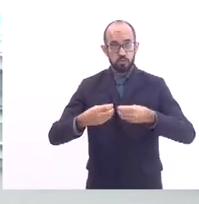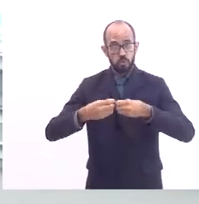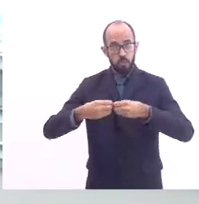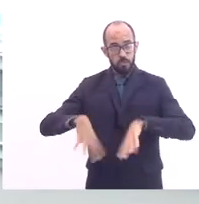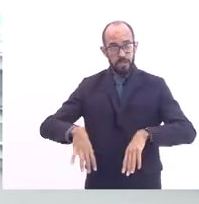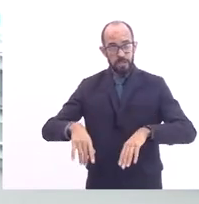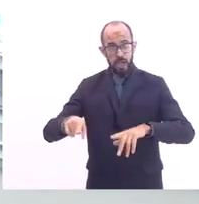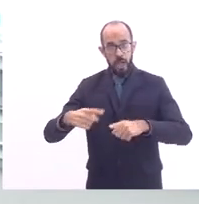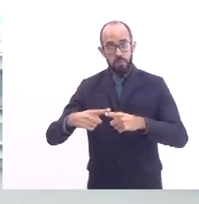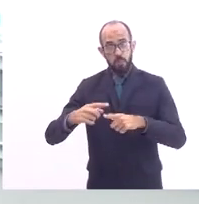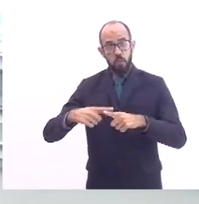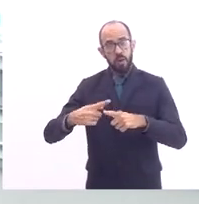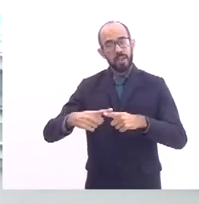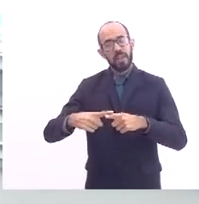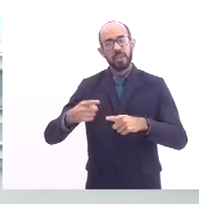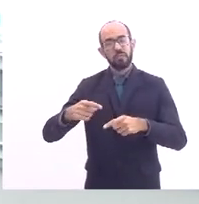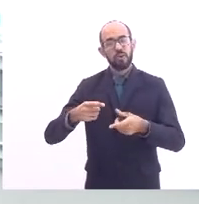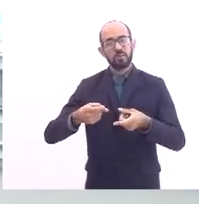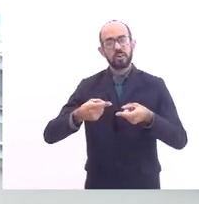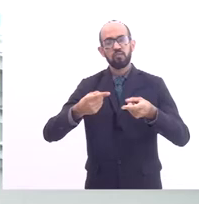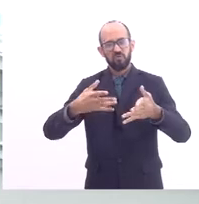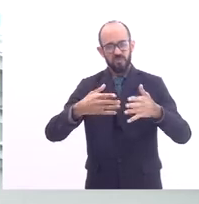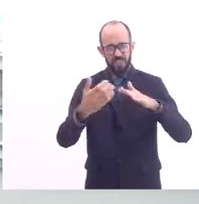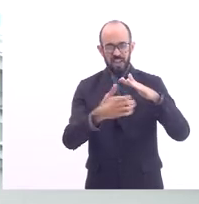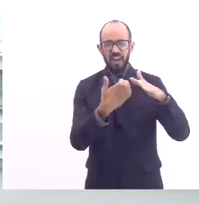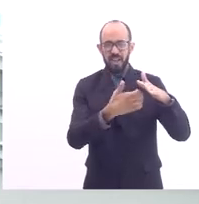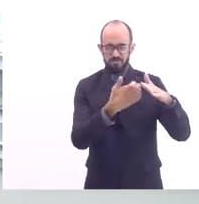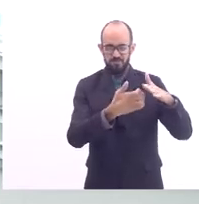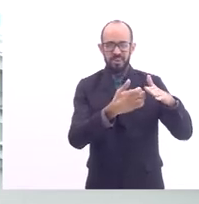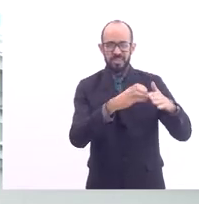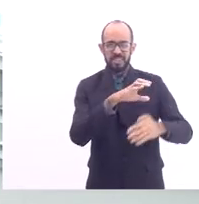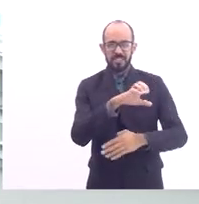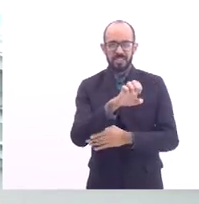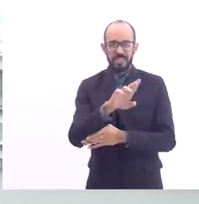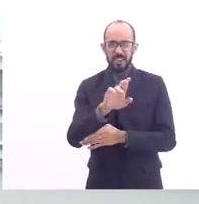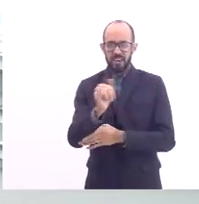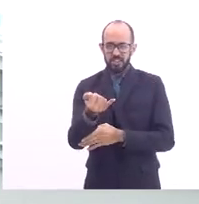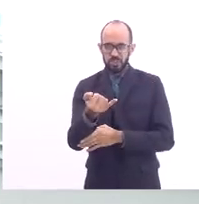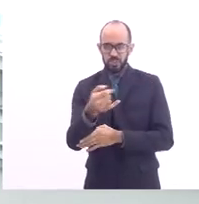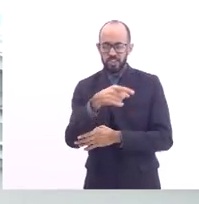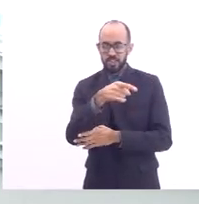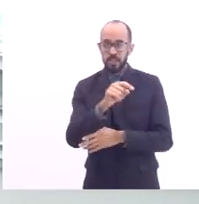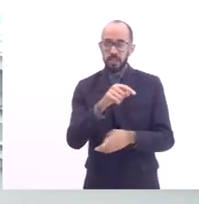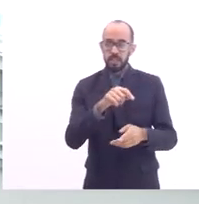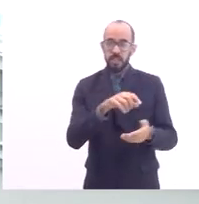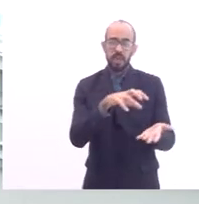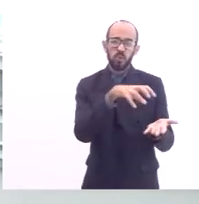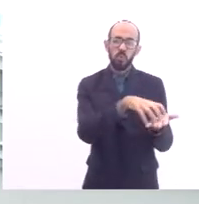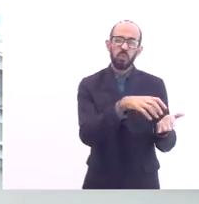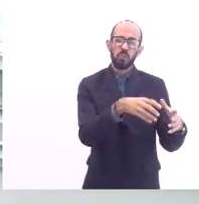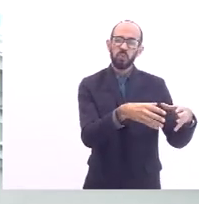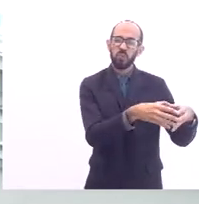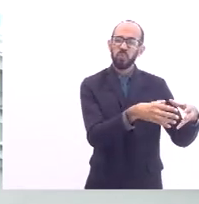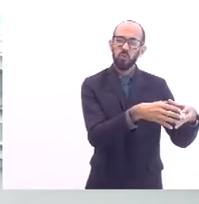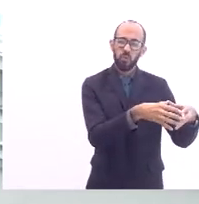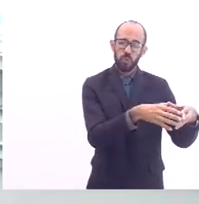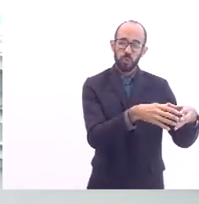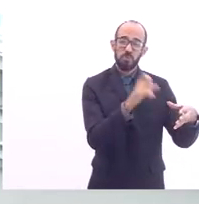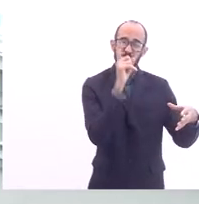feita na privatização da Serge. A Serge, na ocasião, era controlado por um grupo muito difícil, que era um